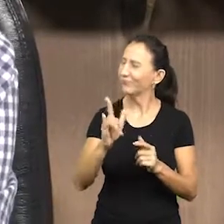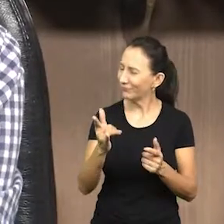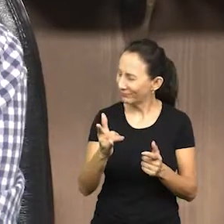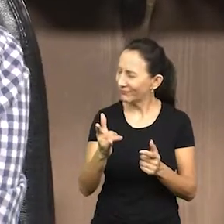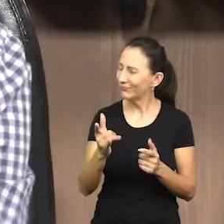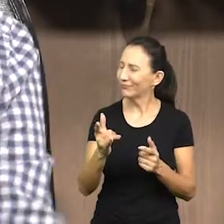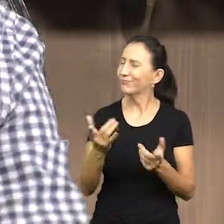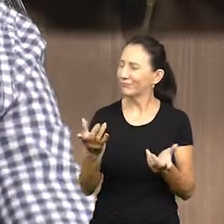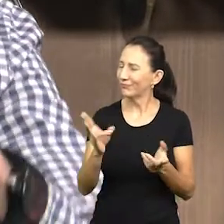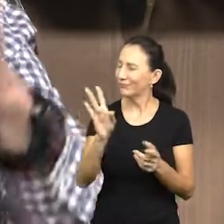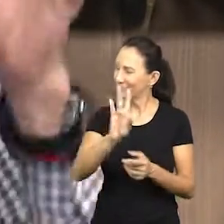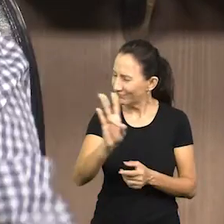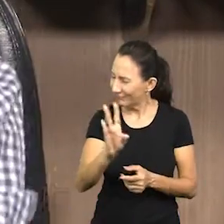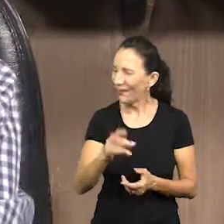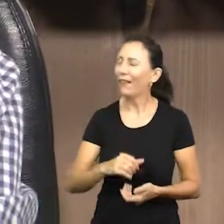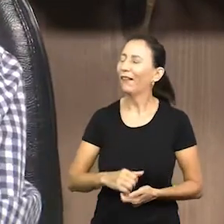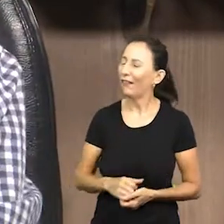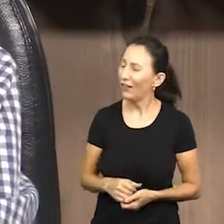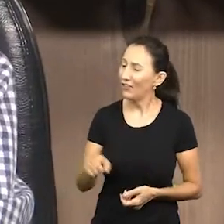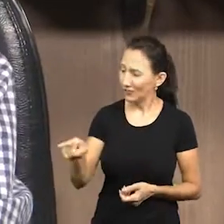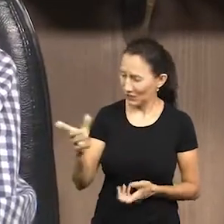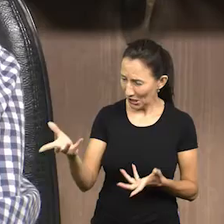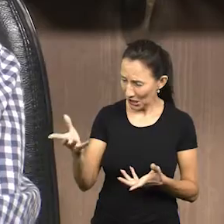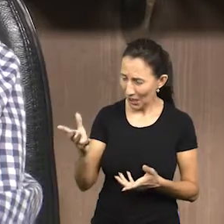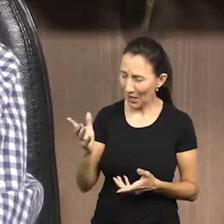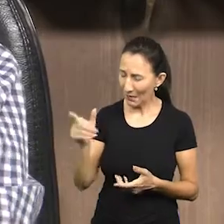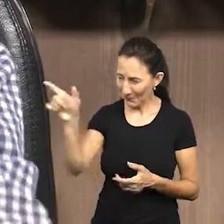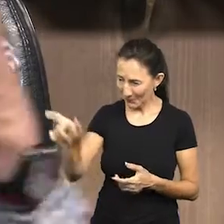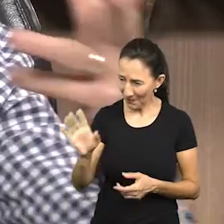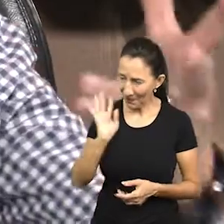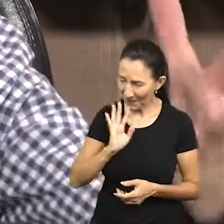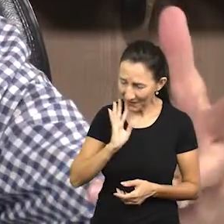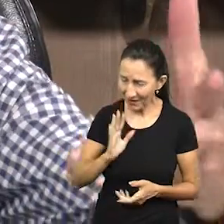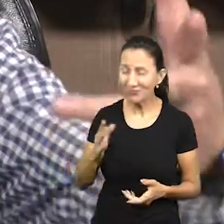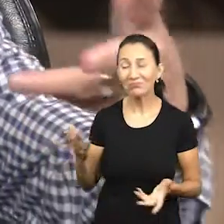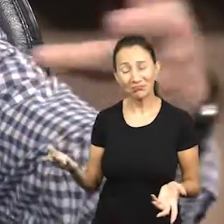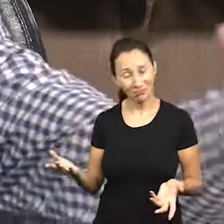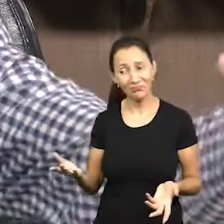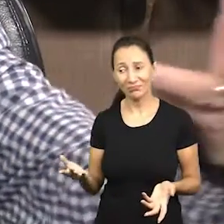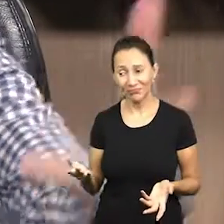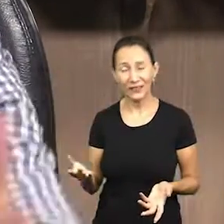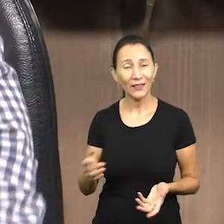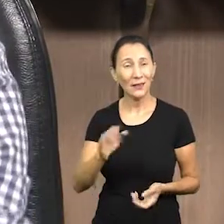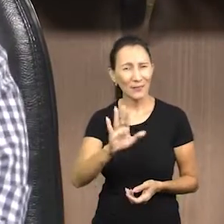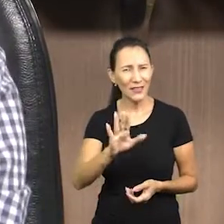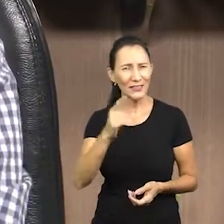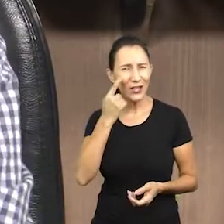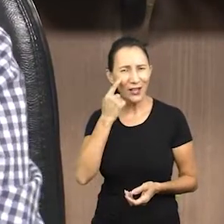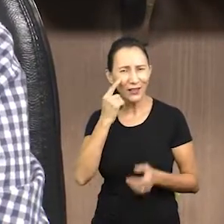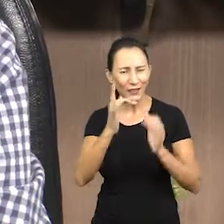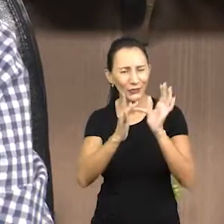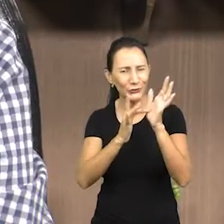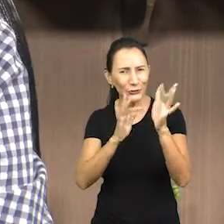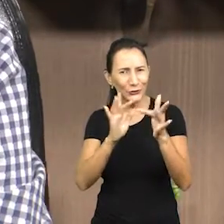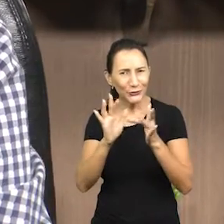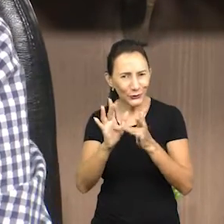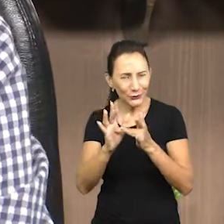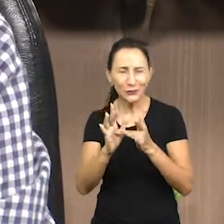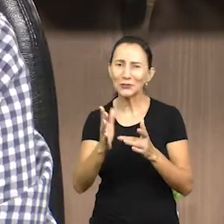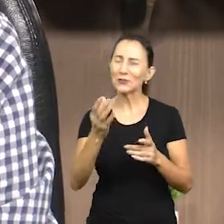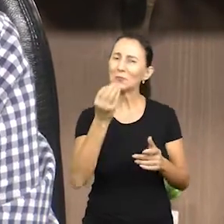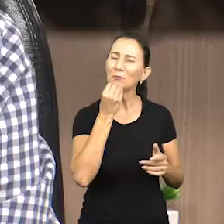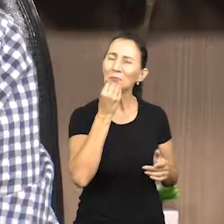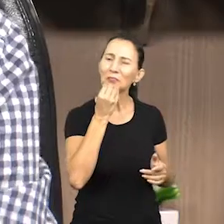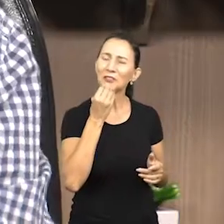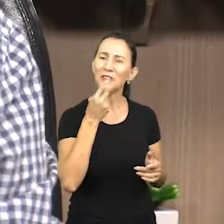cidade, e ele poderia agradar todo mundo. Jesus Cristo poderia dizer para os saduceus,